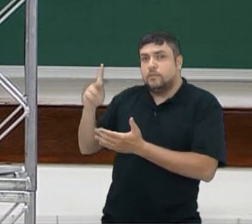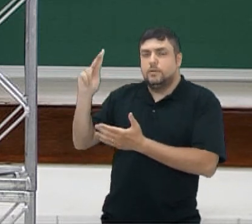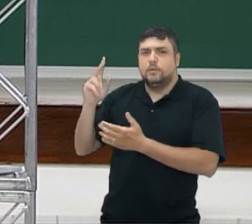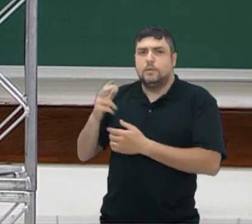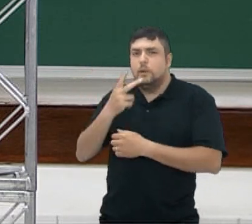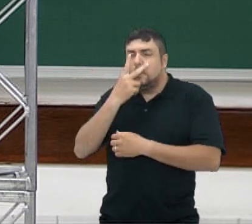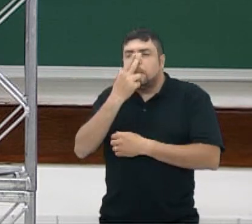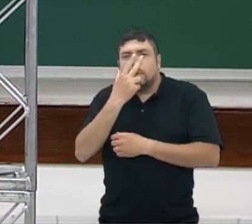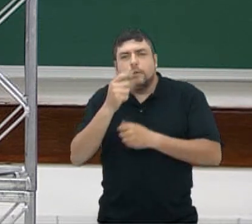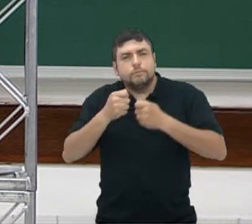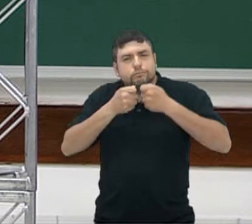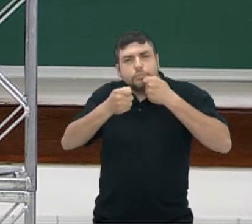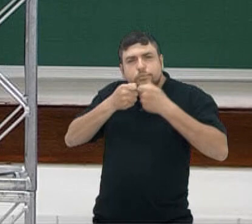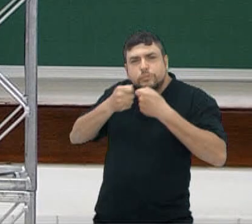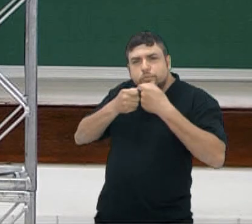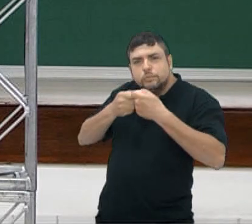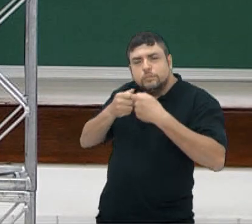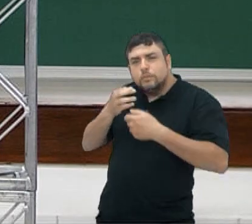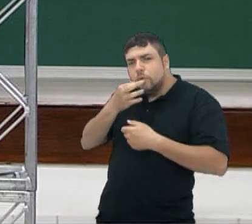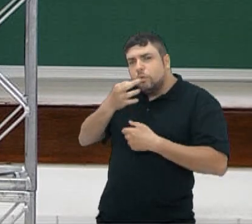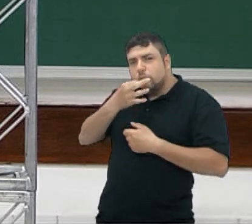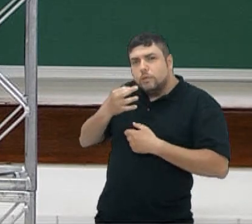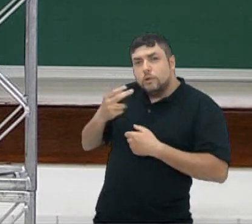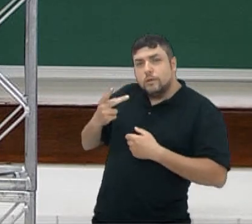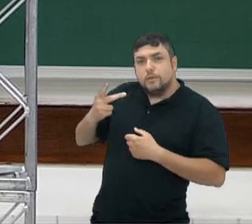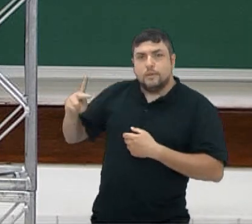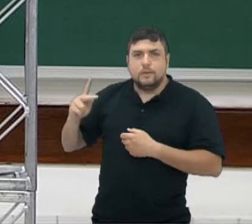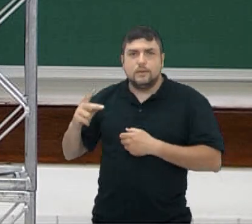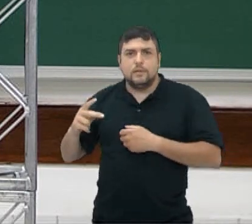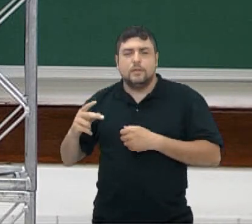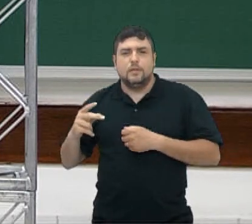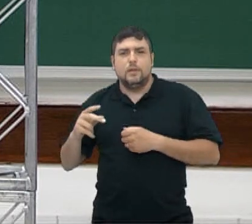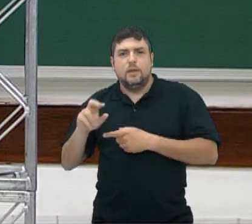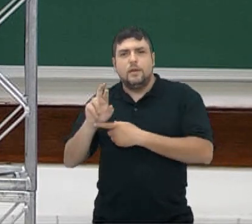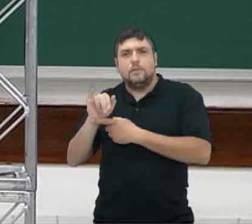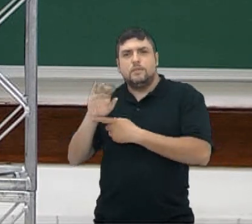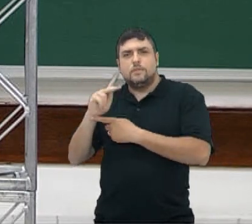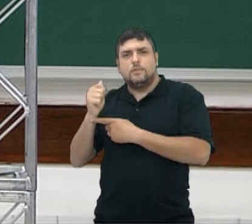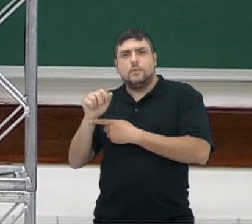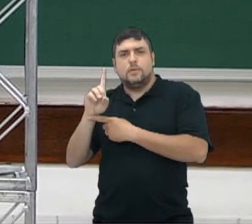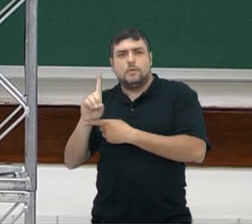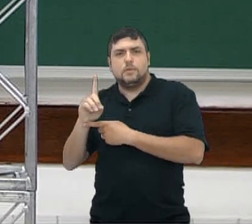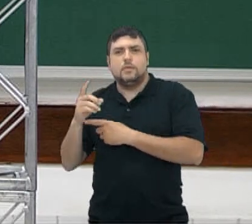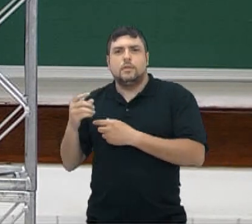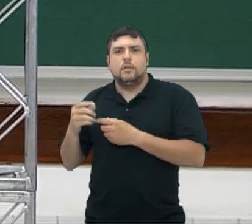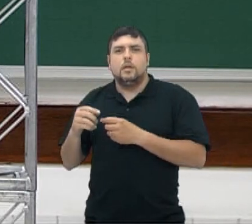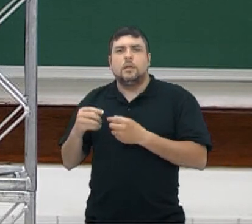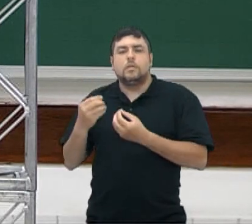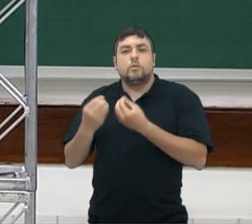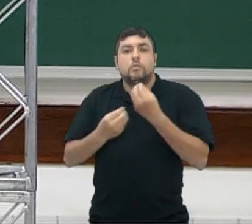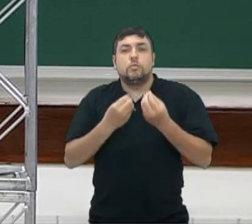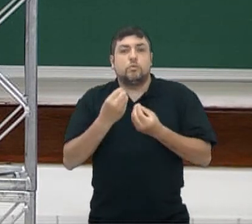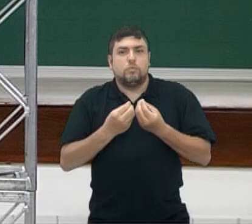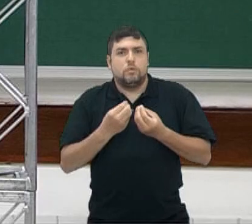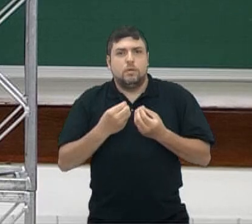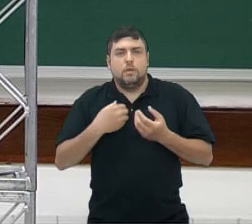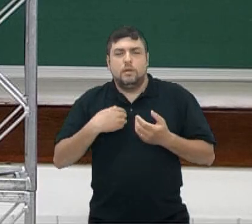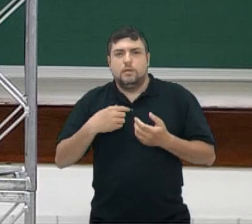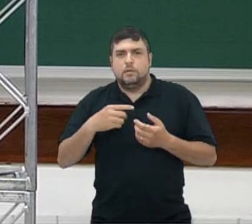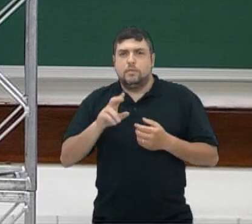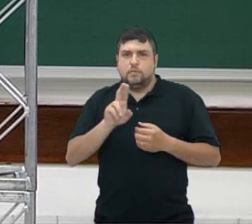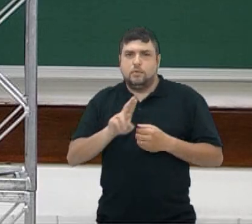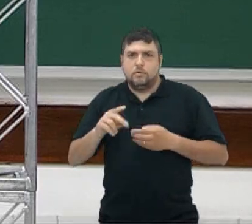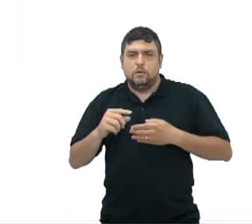entrevista, no caso, né? Mas aqui do livro, mas enfim, é a fala dele que ela coloca ali entre aspas. Então, nós estamos usando aqui, nós não, né?